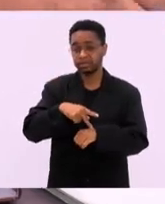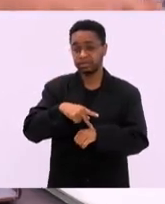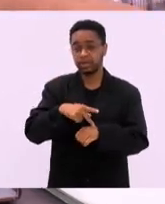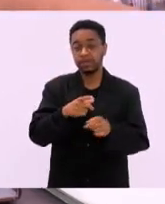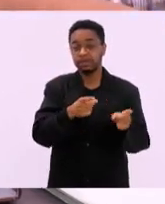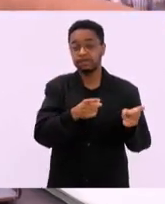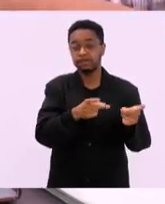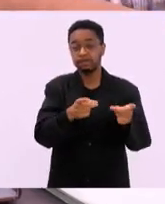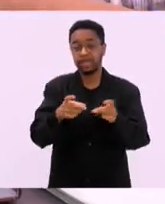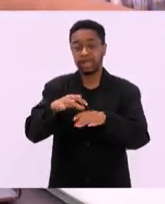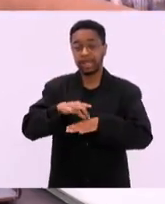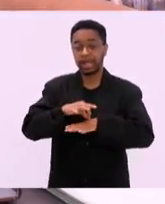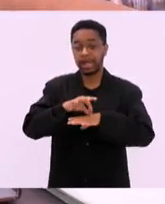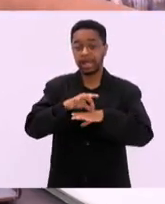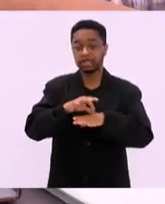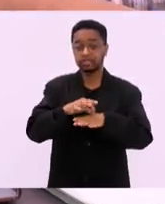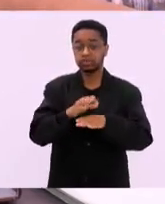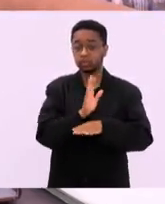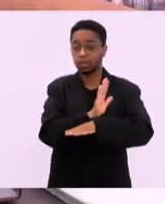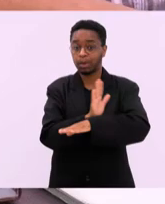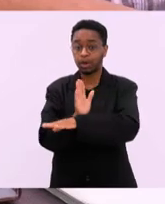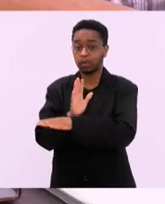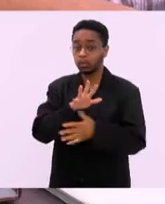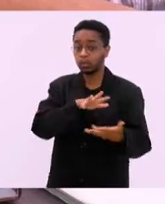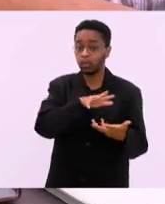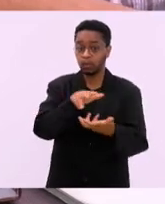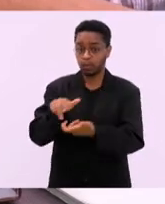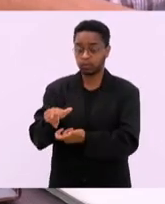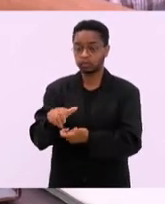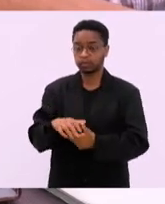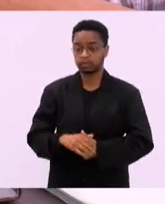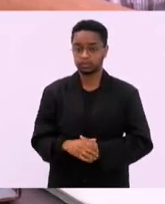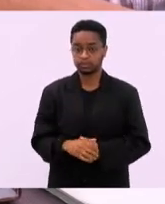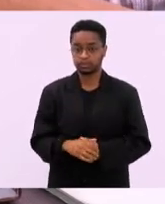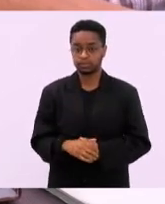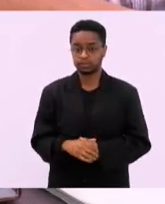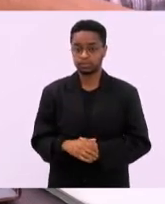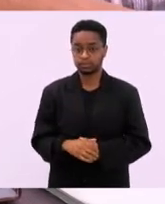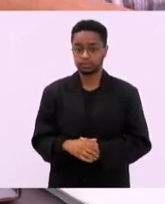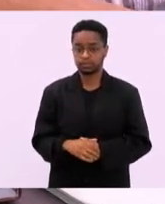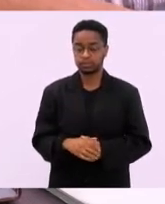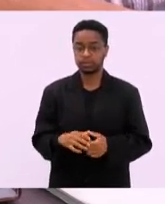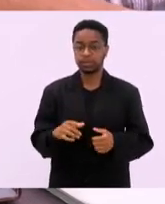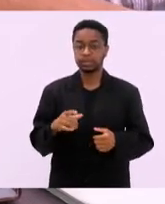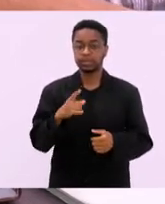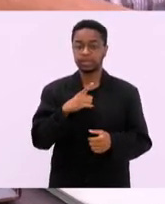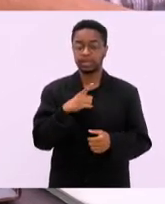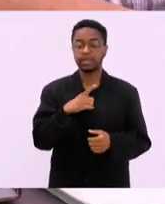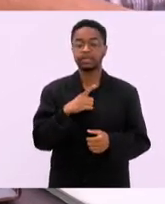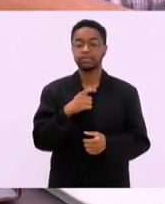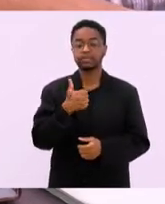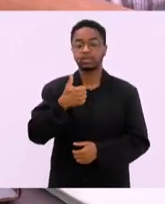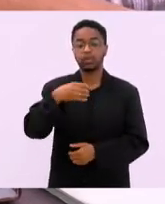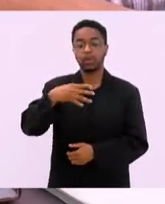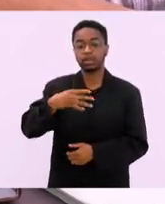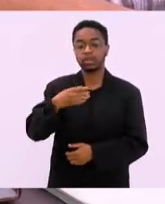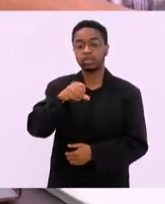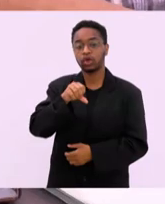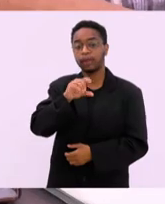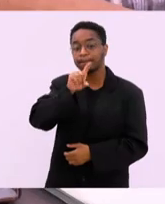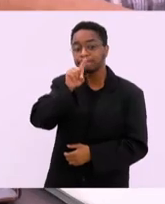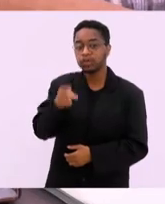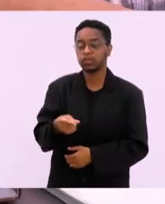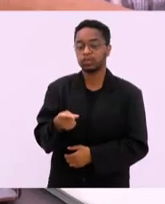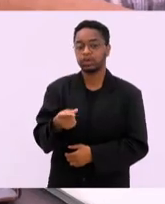tubarão do mundo, com 149 mil toneladas. Em segundo lugar, Espanha. Terceiro,